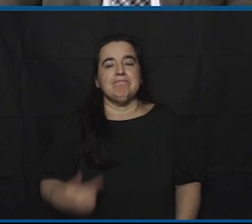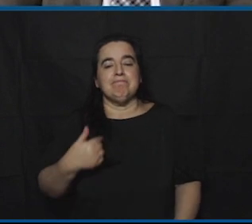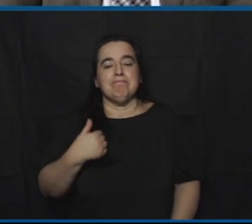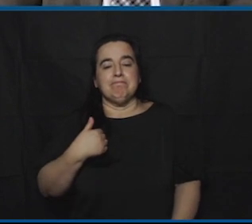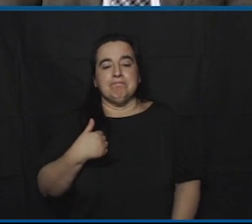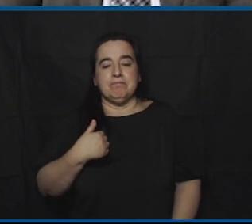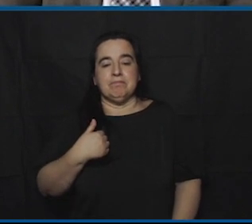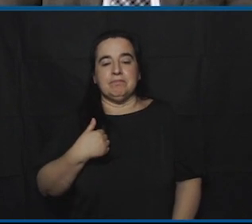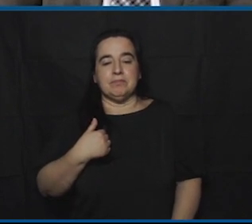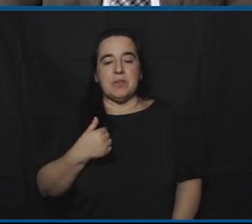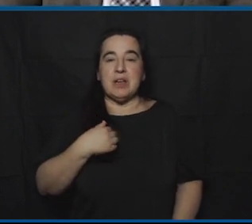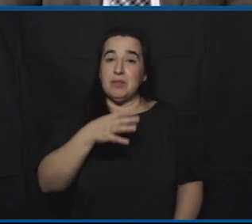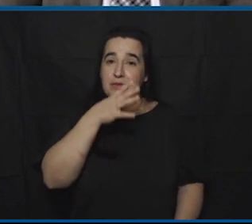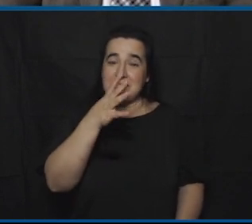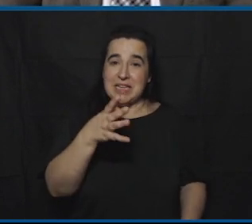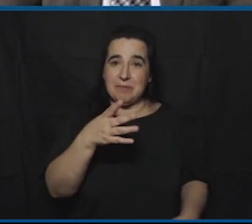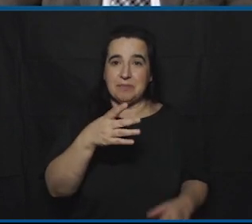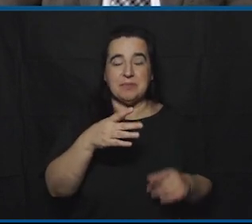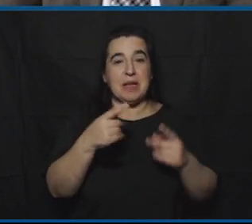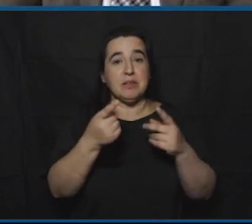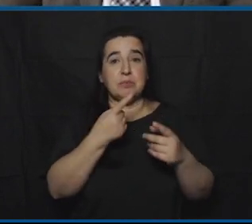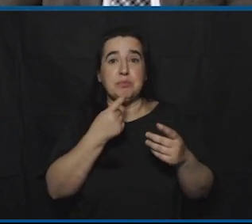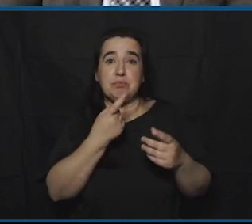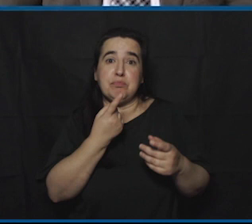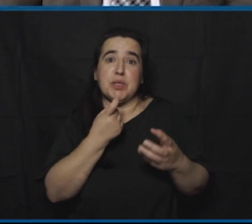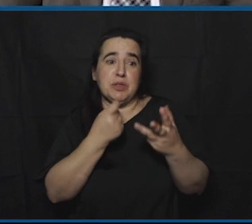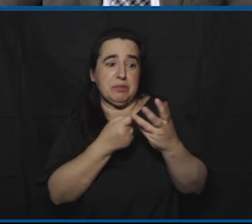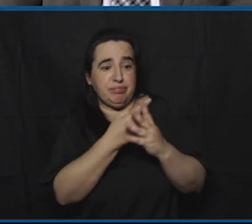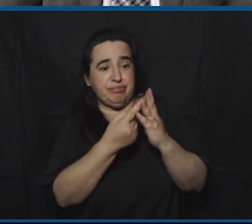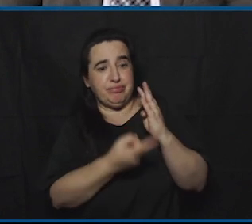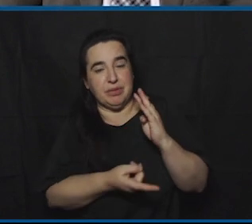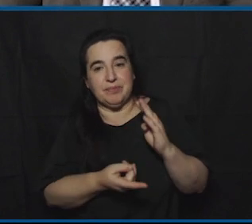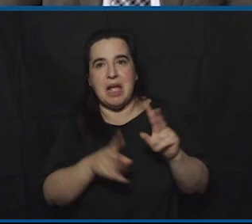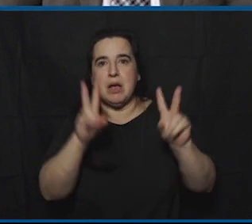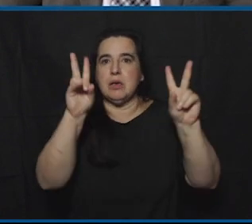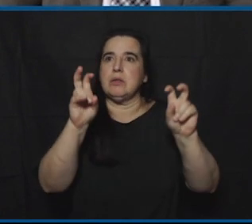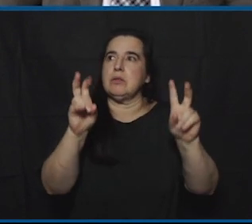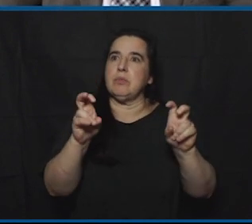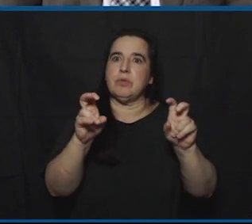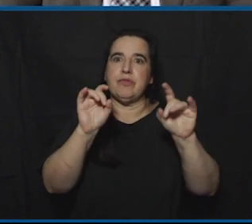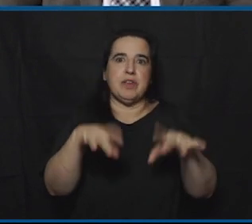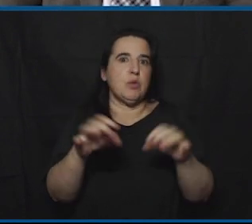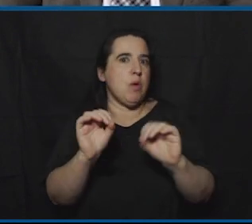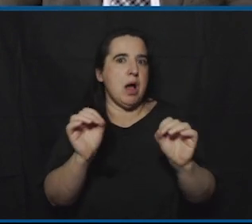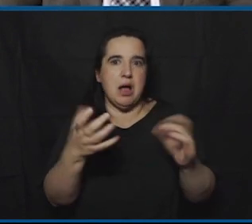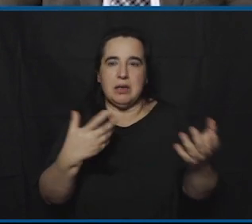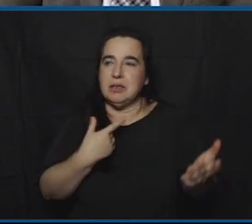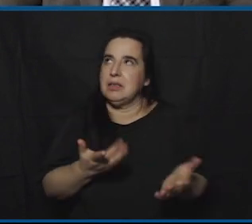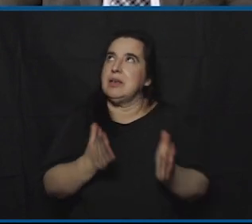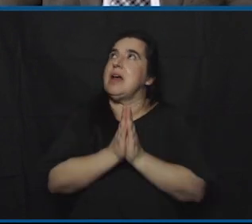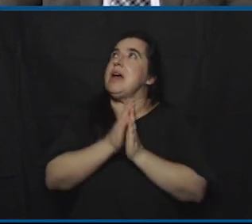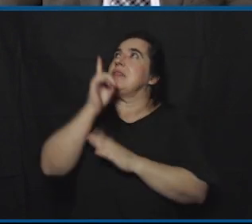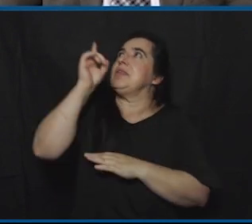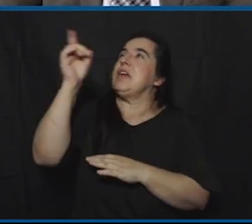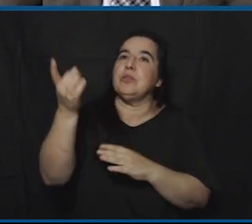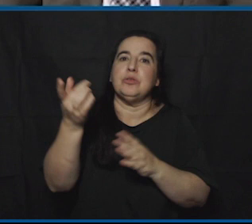Bem, eu vou-me pronunciar sobre estas várias perguntas, mas, como disseste, é um tema inesgotável. E tudo o que toca o nosso